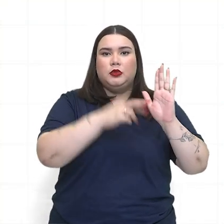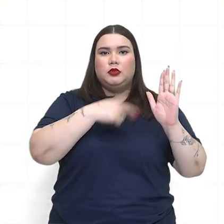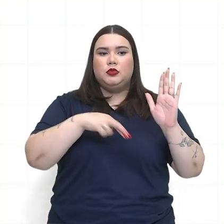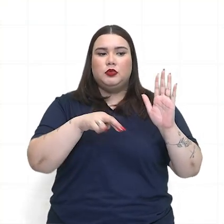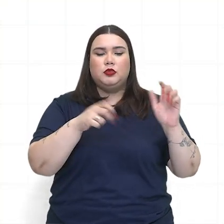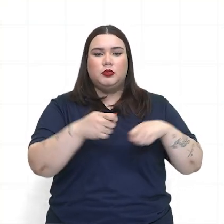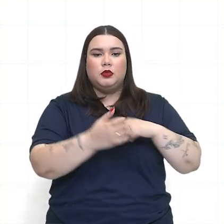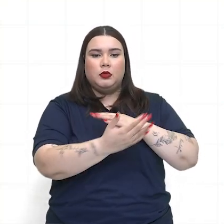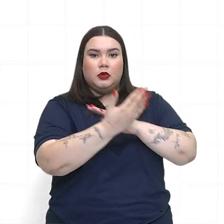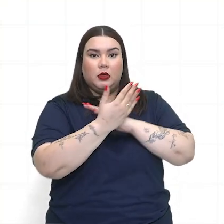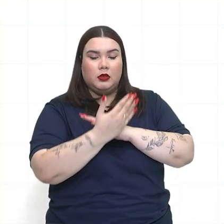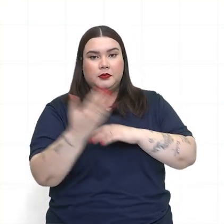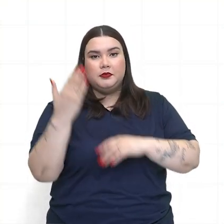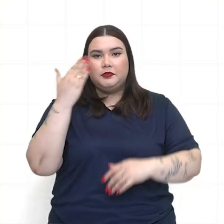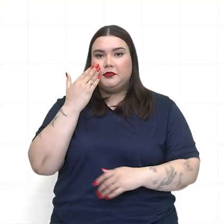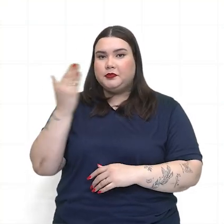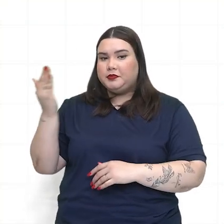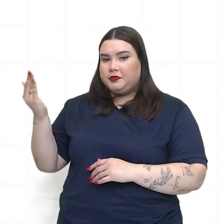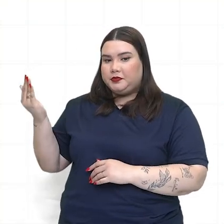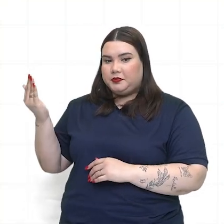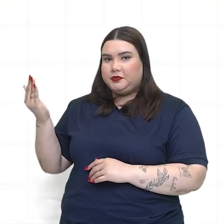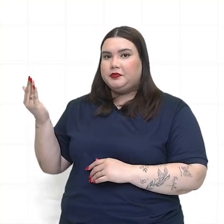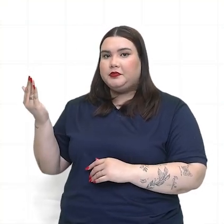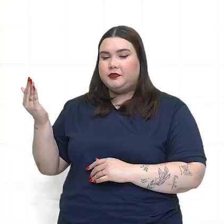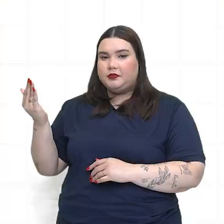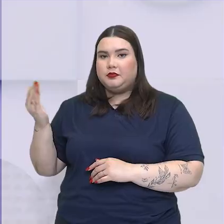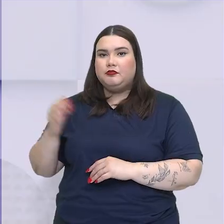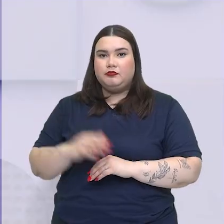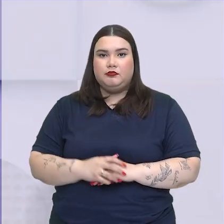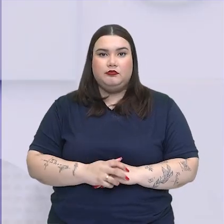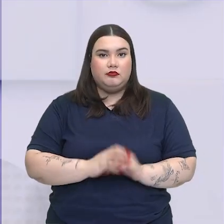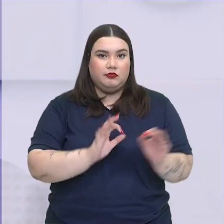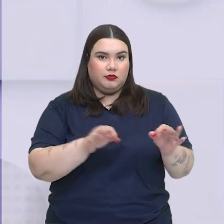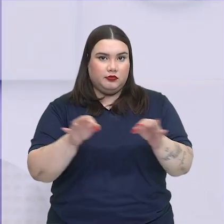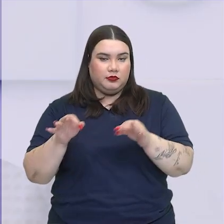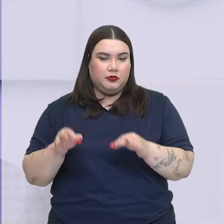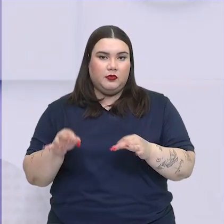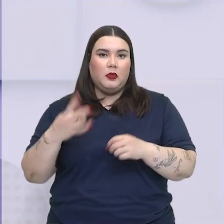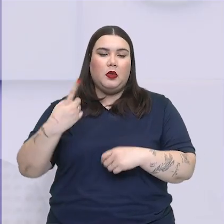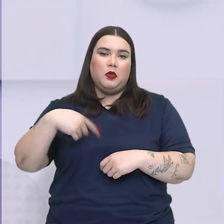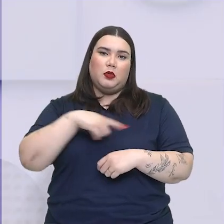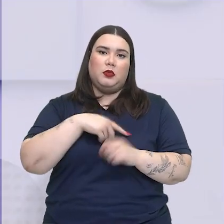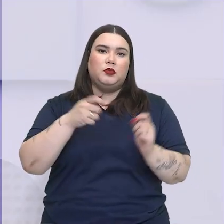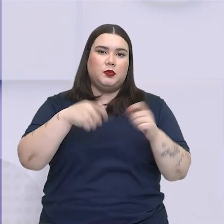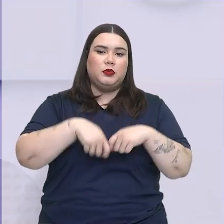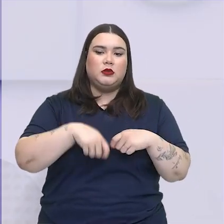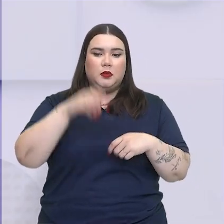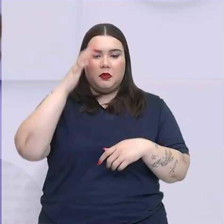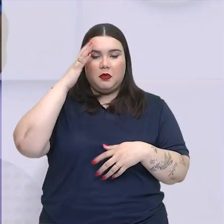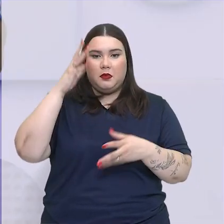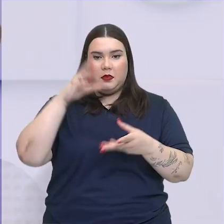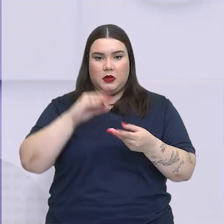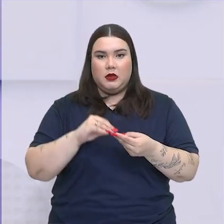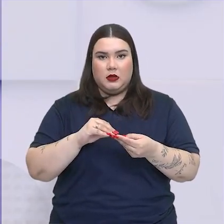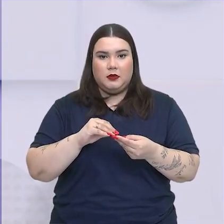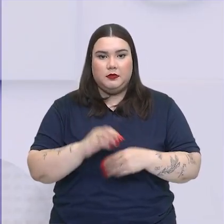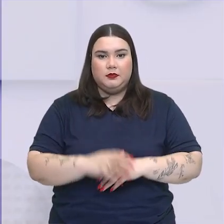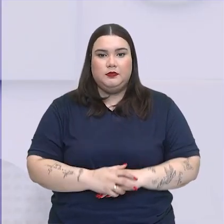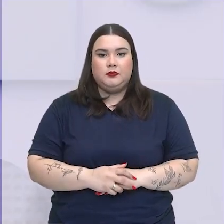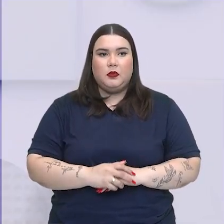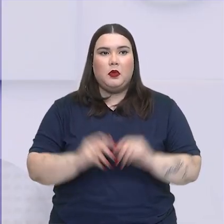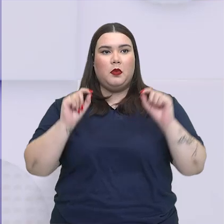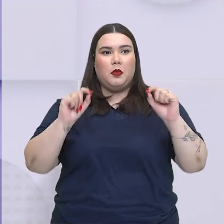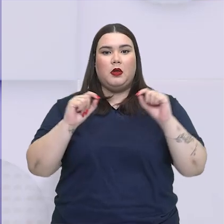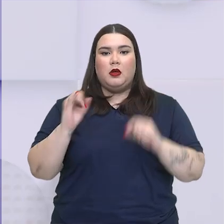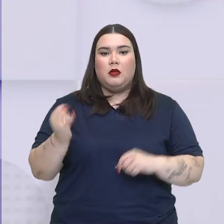sagrado. Essa dimensão ética, a dimensão da sabedoria, mas também a dimensão de religar ao sagrado. O